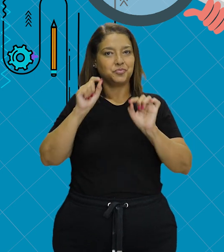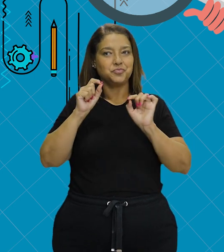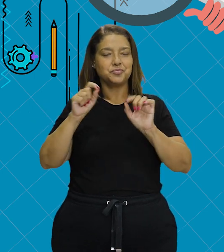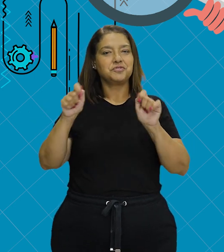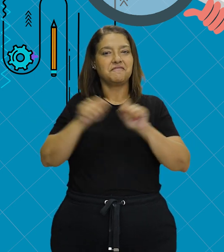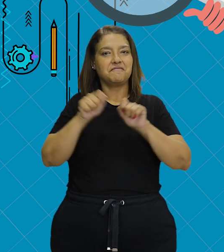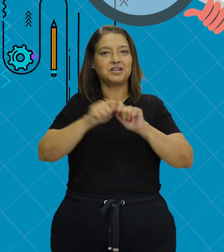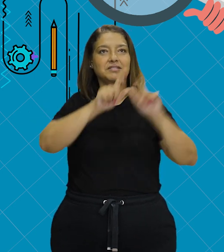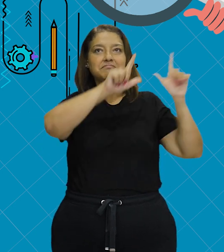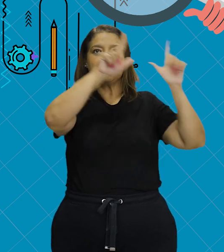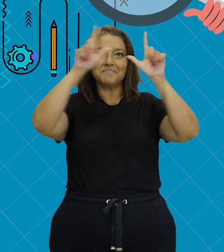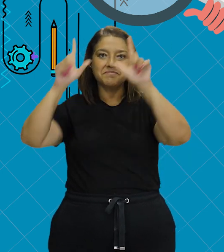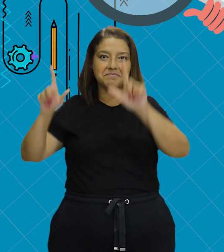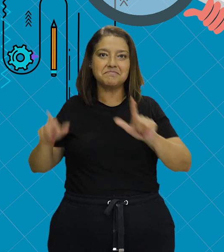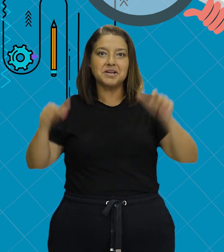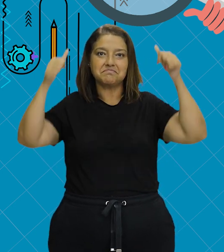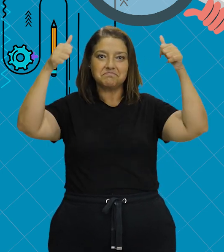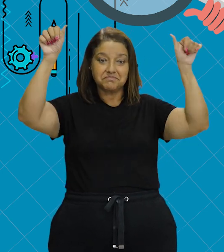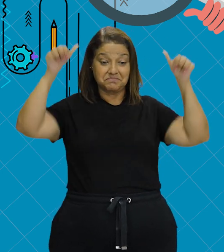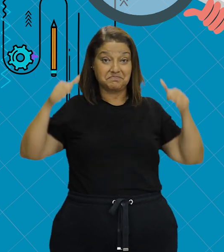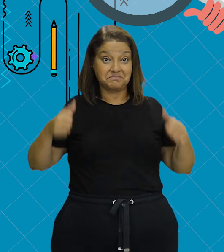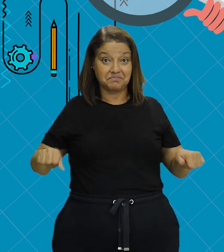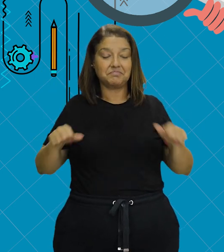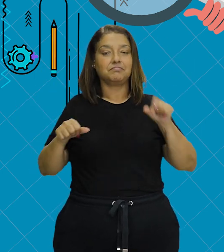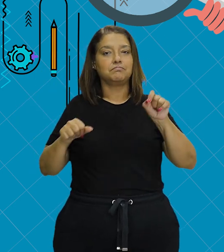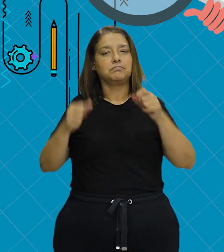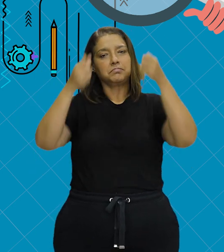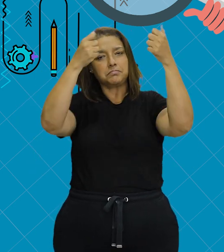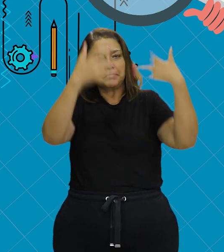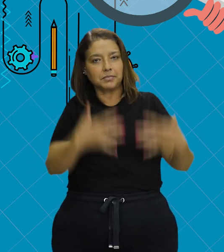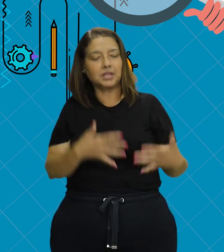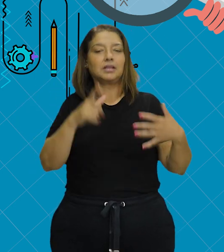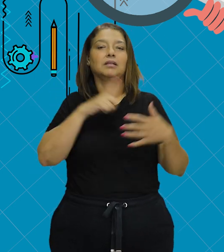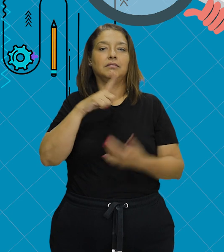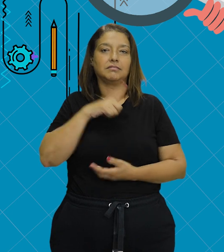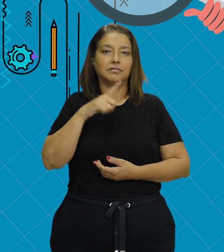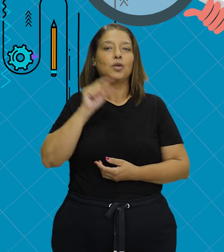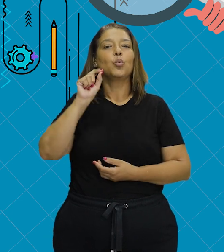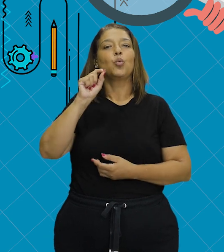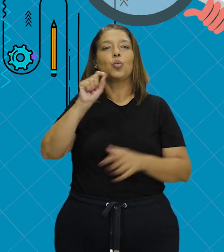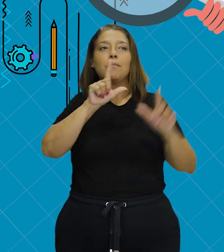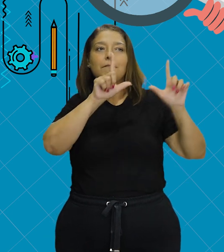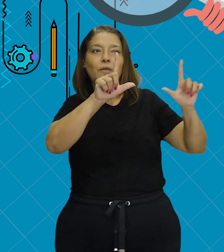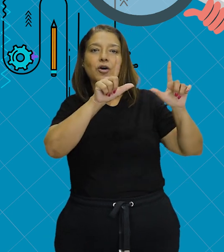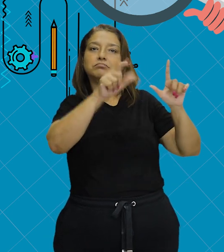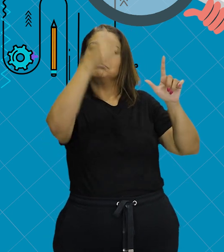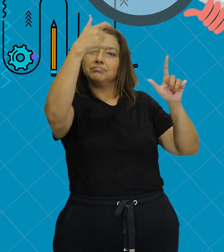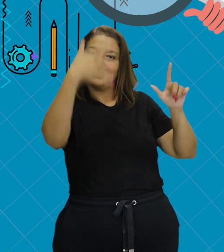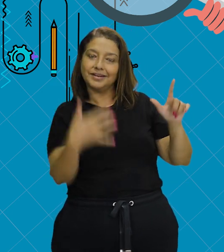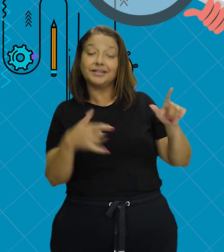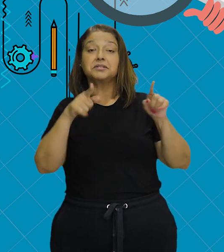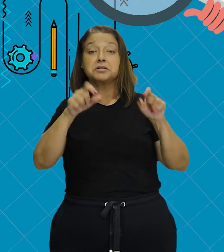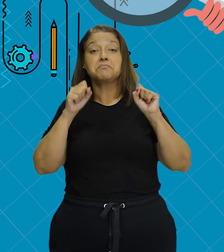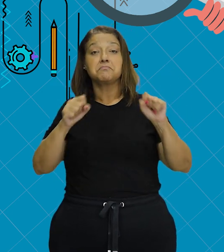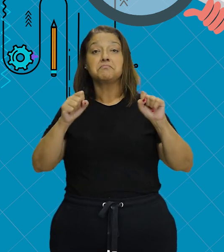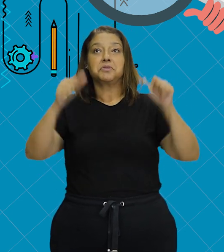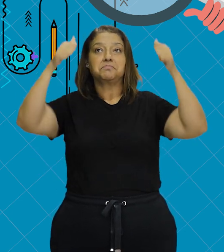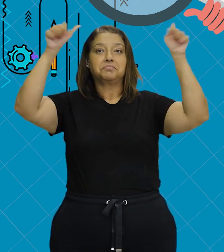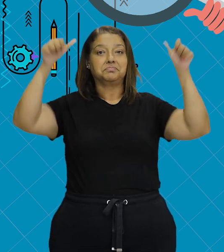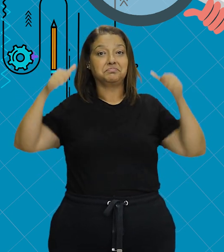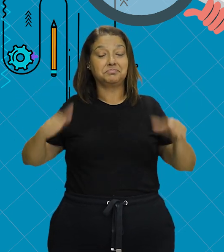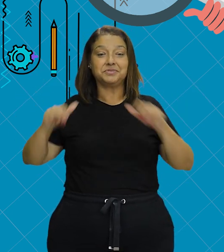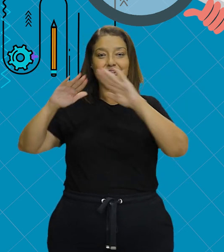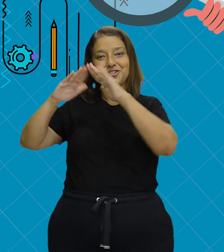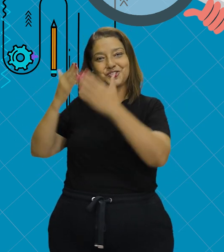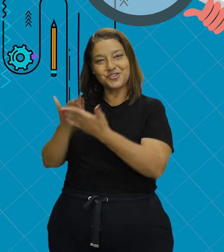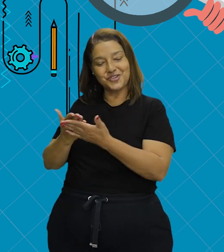cartaz explicando os fatos relatados nas imagens. Coloque os cartazes nas paredes da escola.